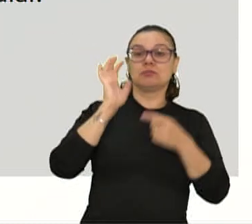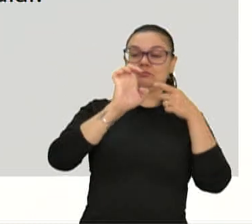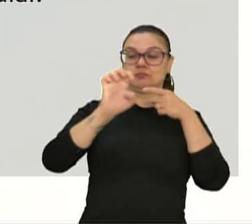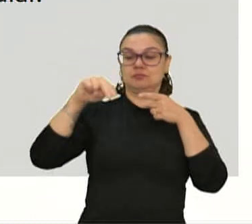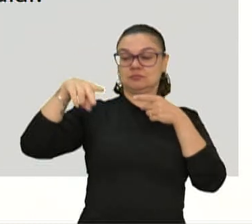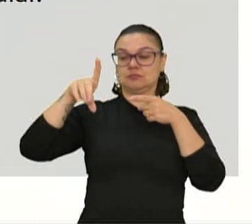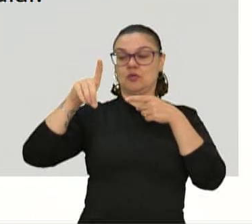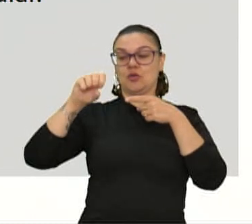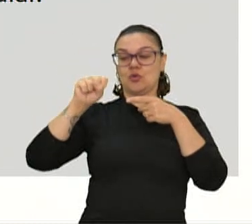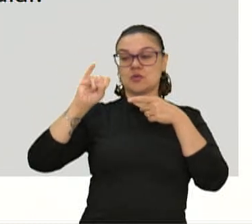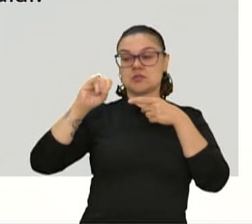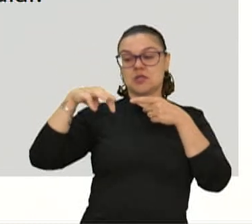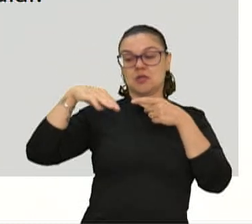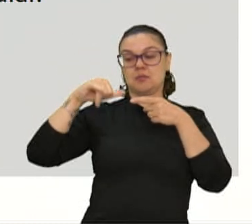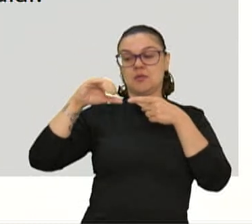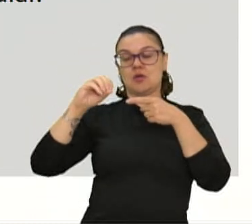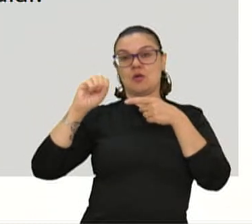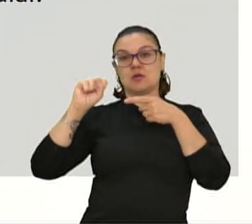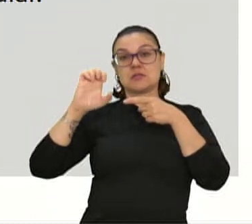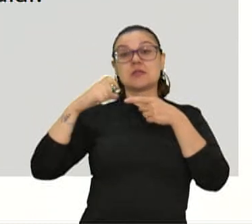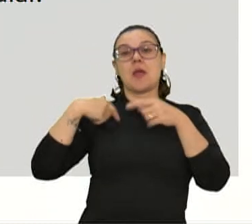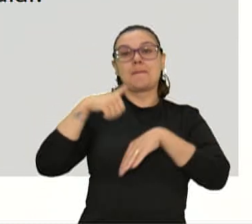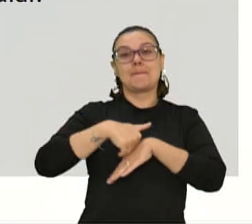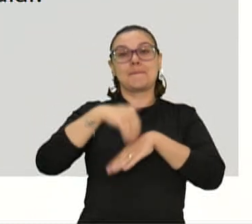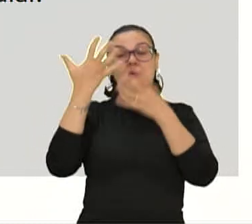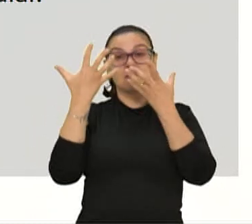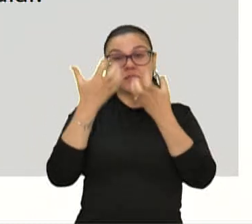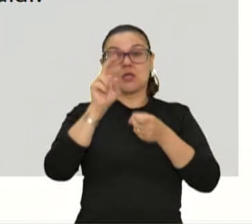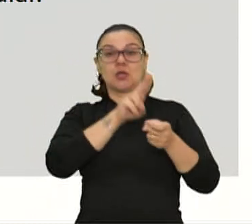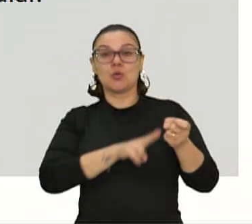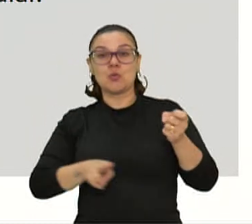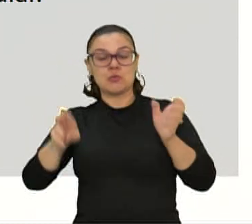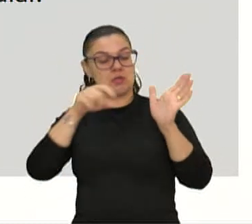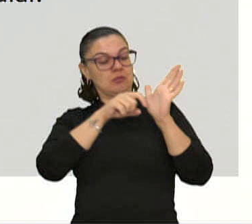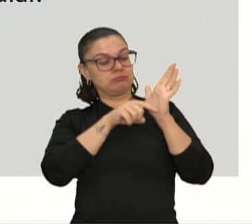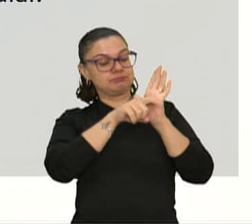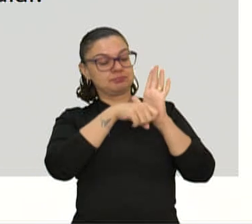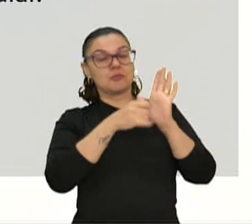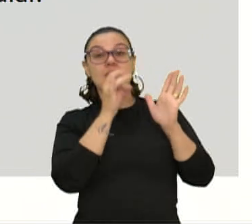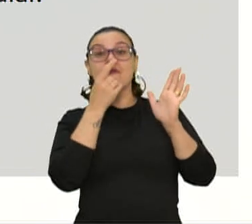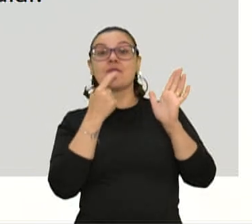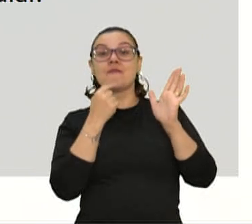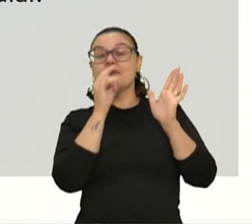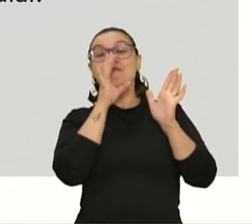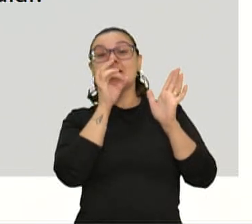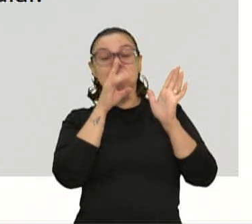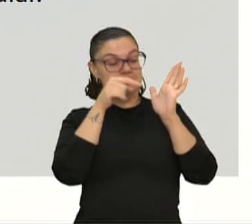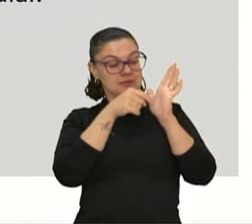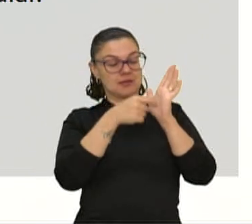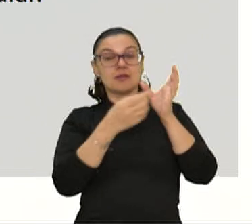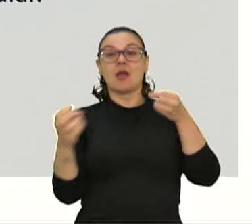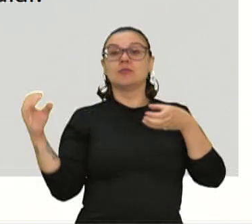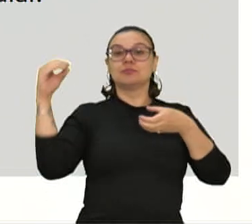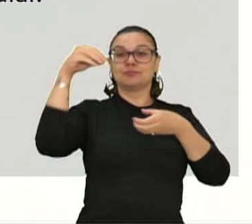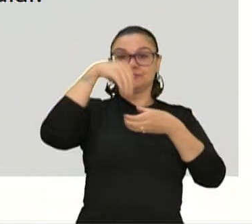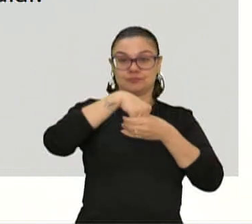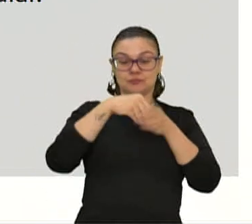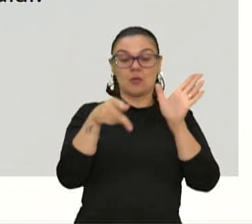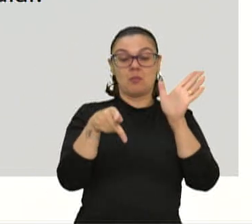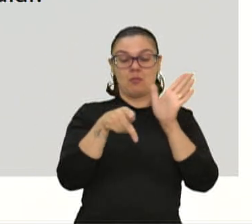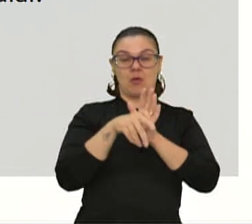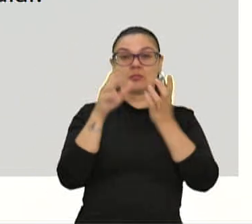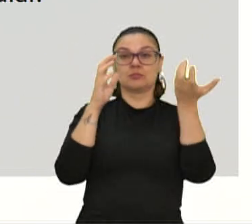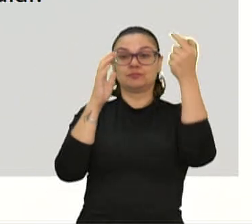endossimbiótica é a mais aceita para explicar a origem dos cloroplastos, uma organela relacionada com a fotossíntese. Segundo essa